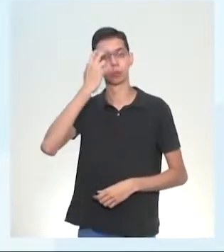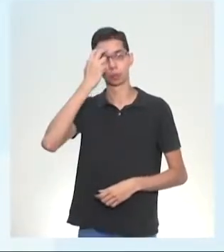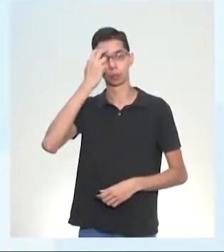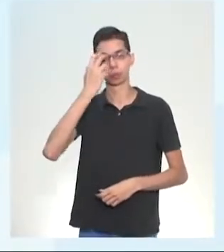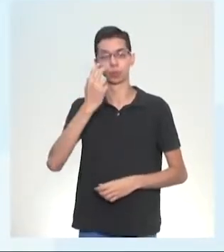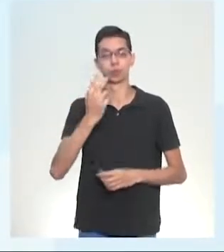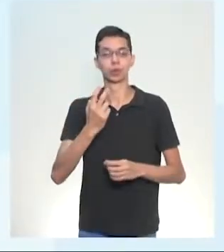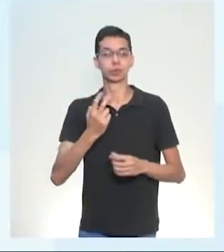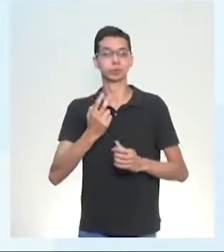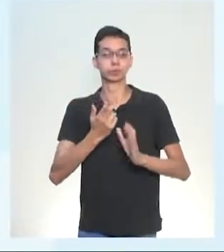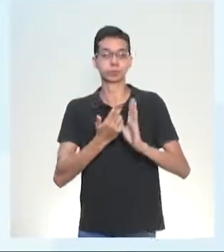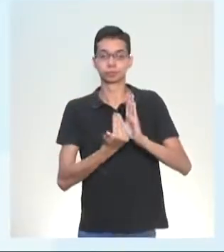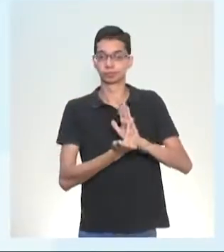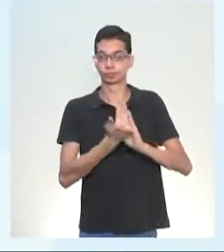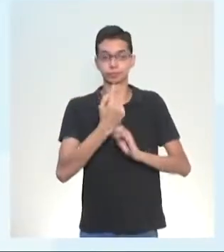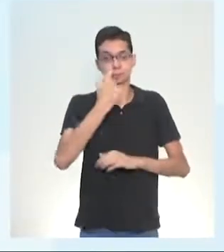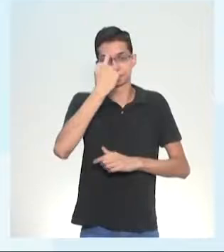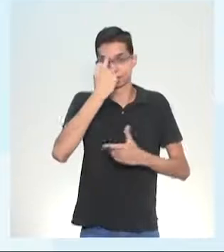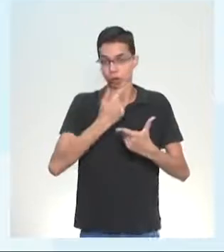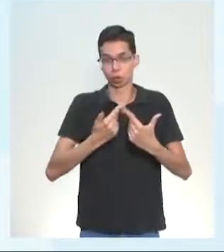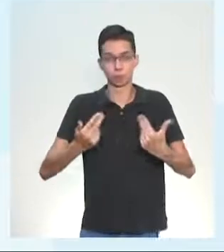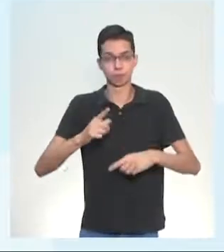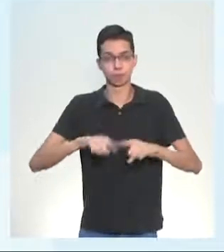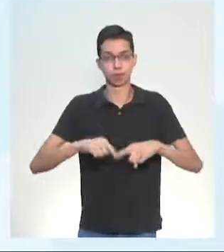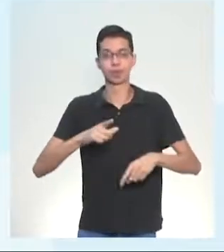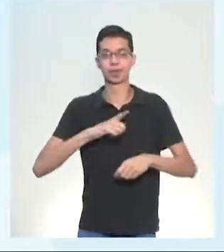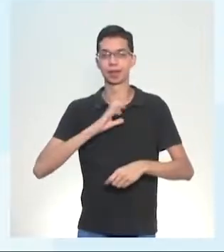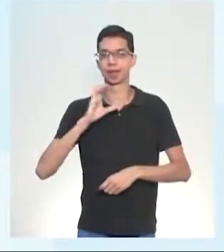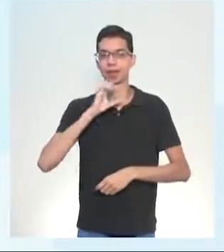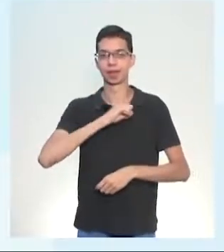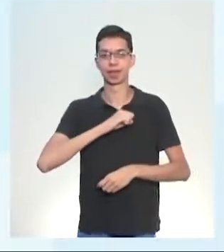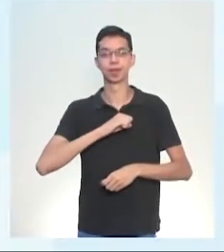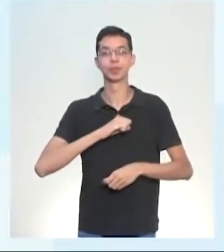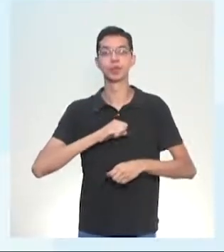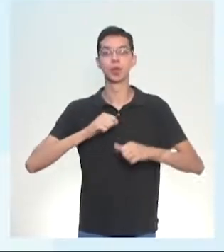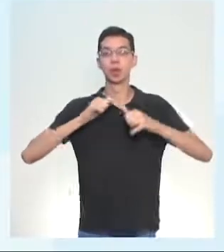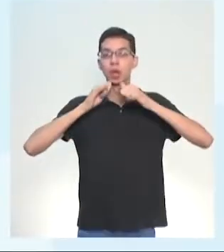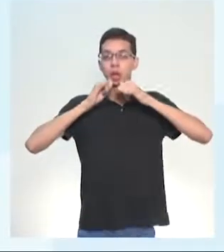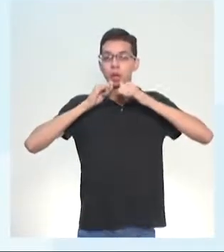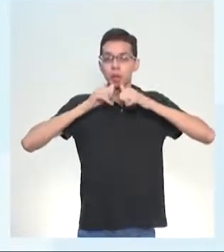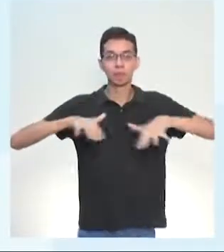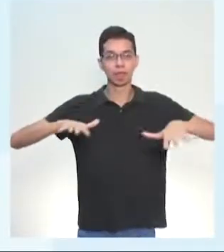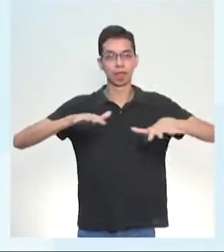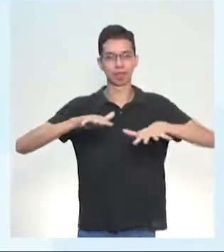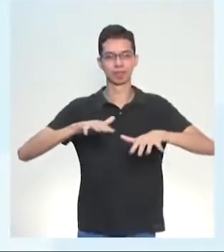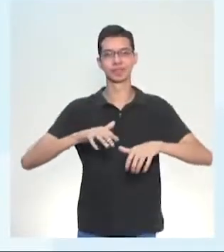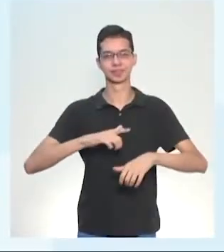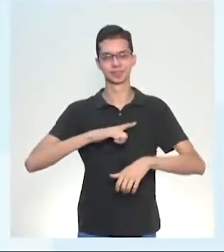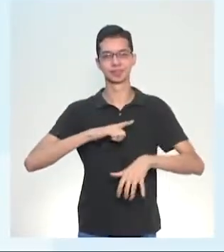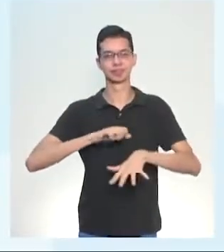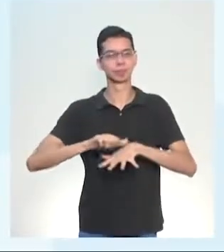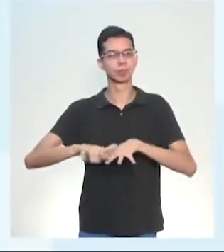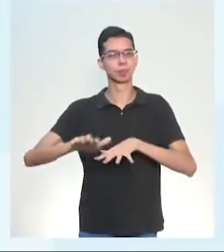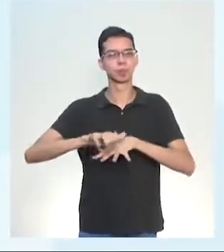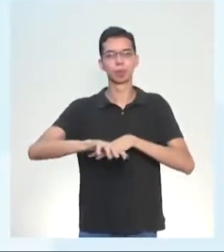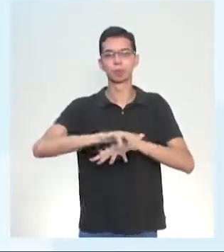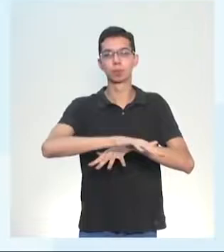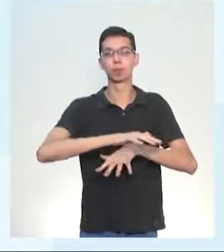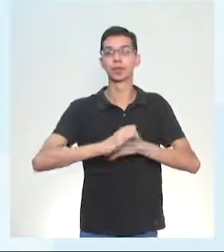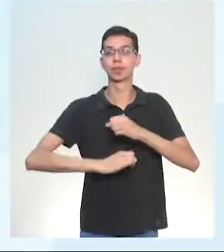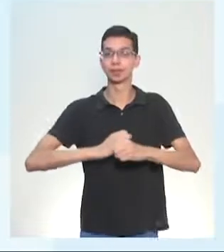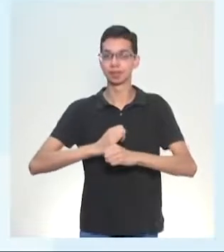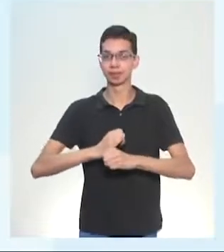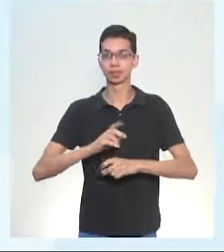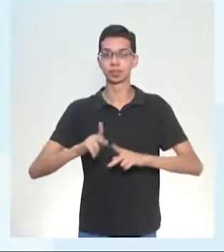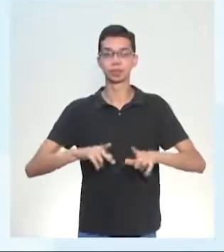espalha rapidamente pela internet. Nós usamos a expressão viralizar, né, viralização. Então, alcança assim, muito a população.